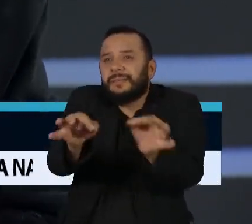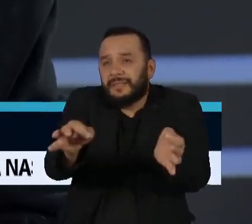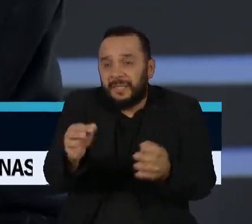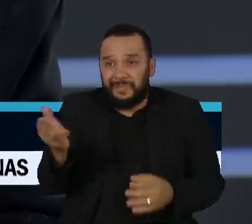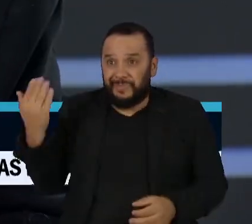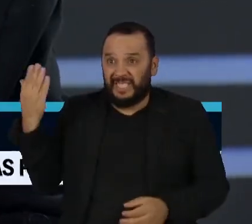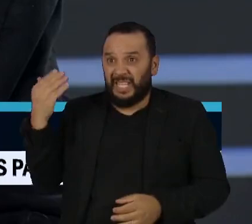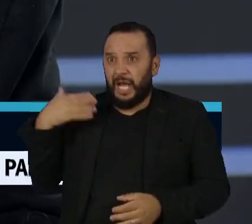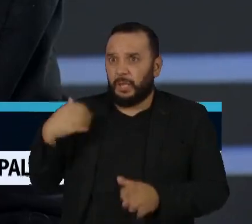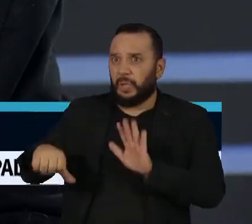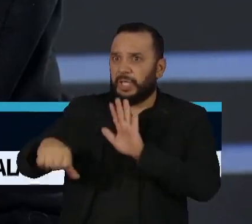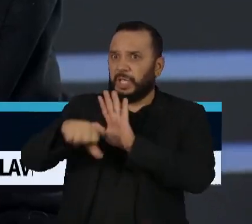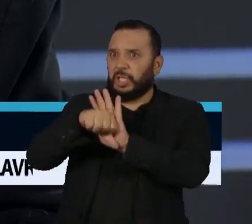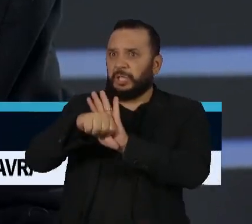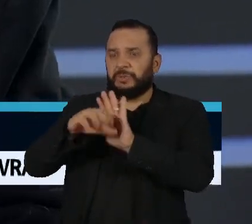peixe grande né ela foi neutralizada